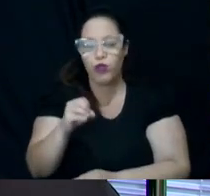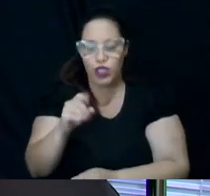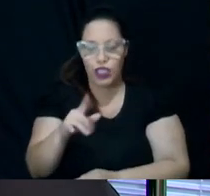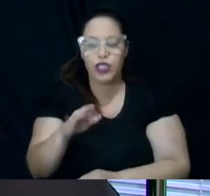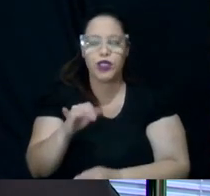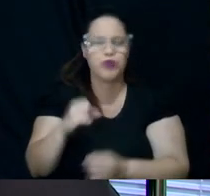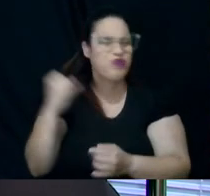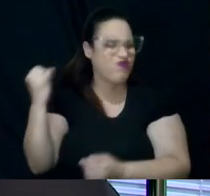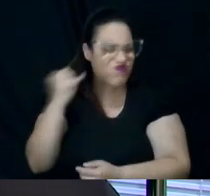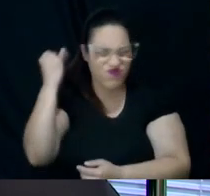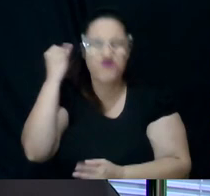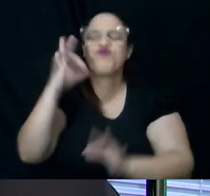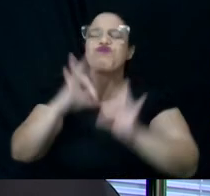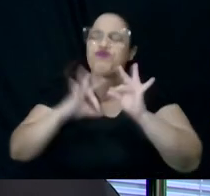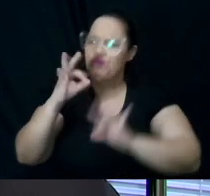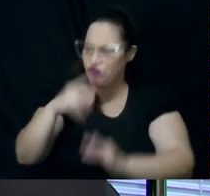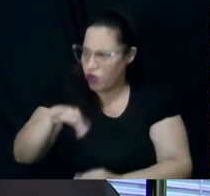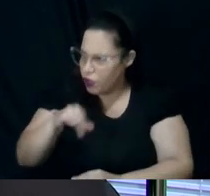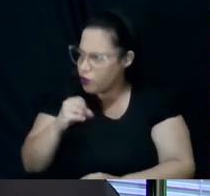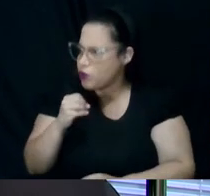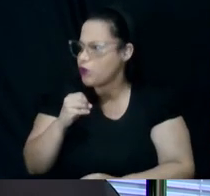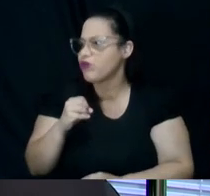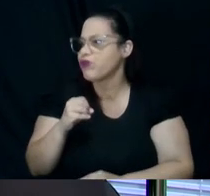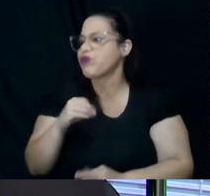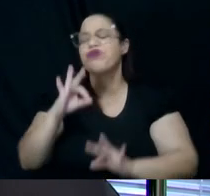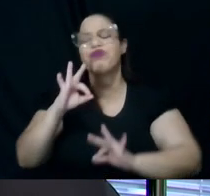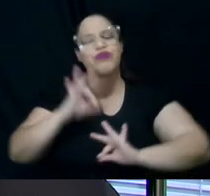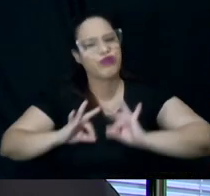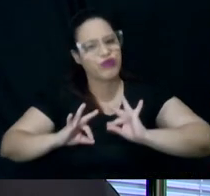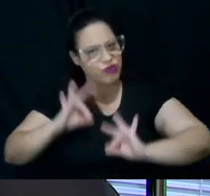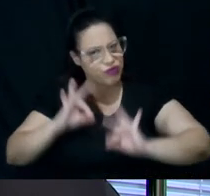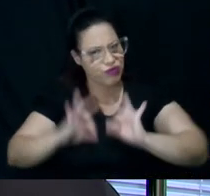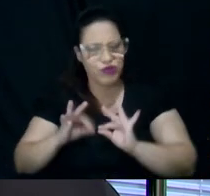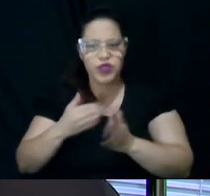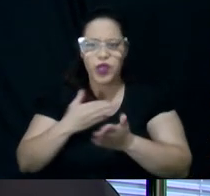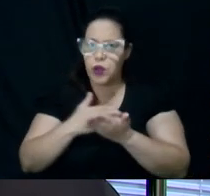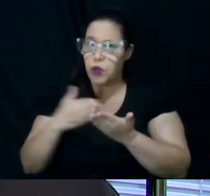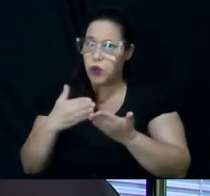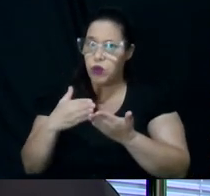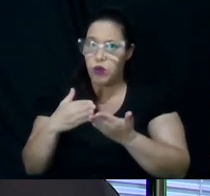Marcos? Sim, e o planejamento ele não começa somente falando